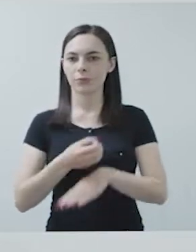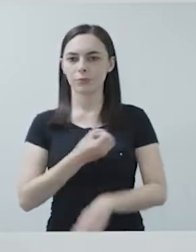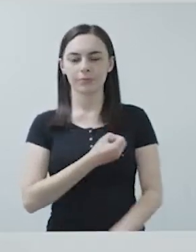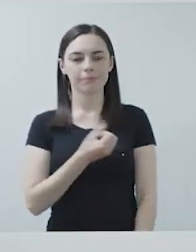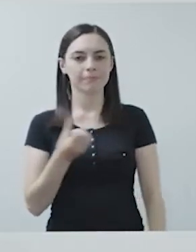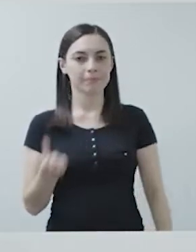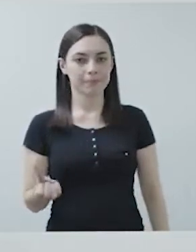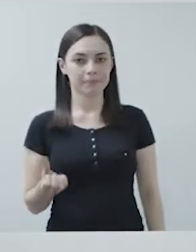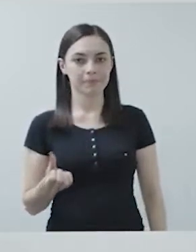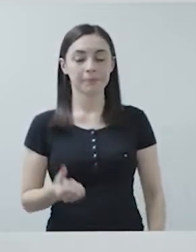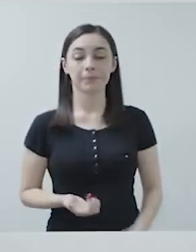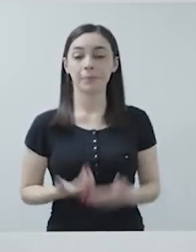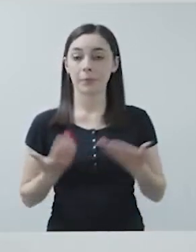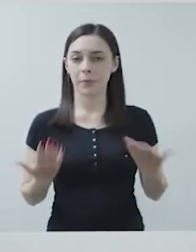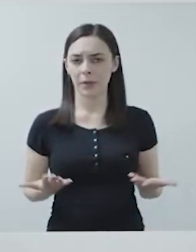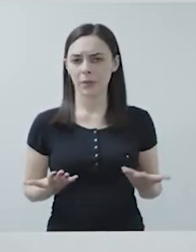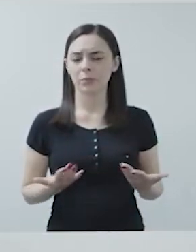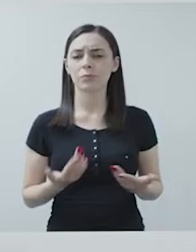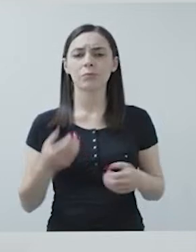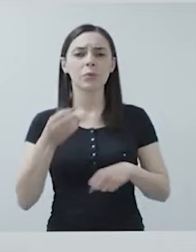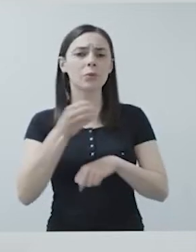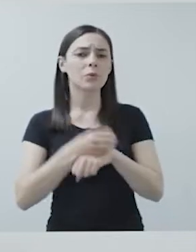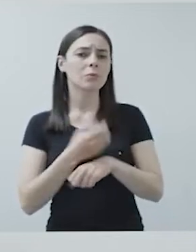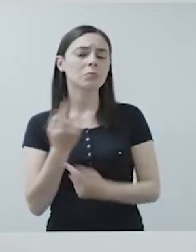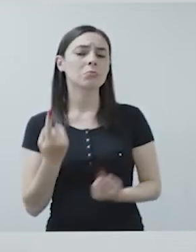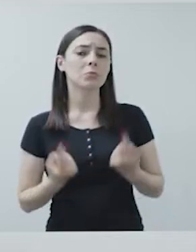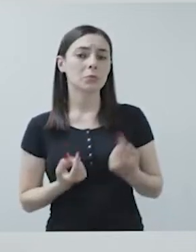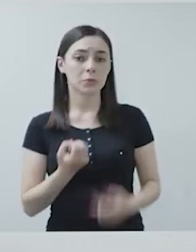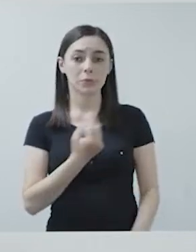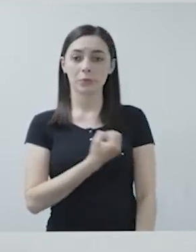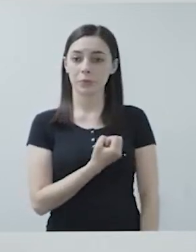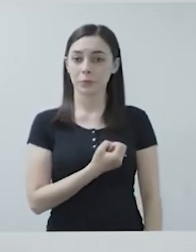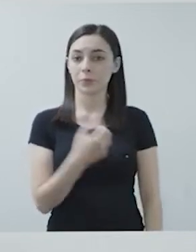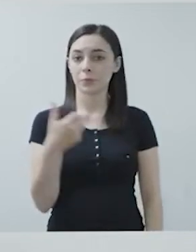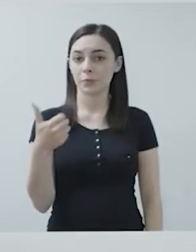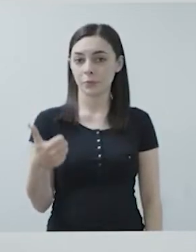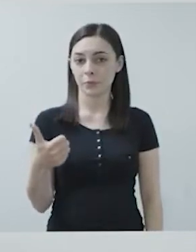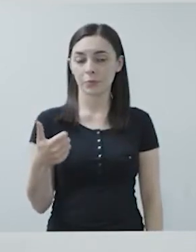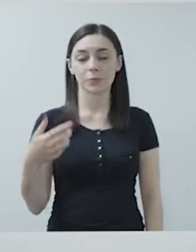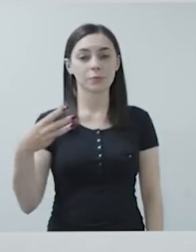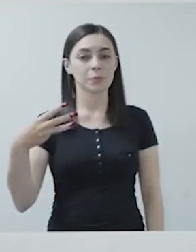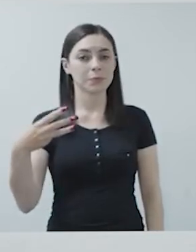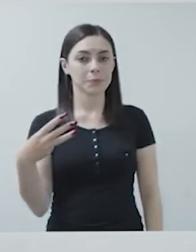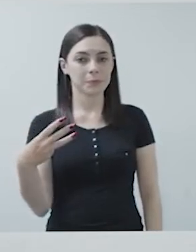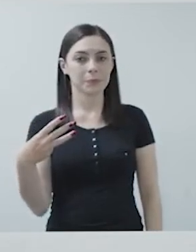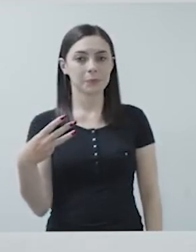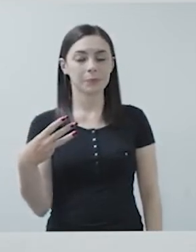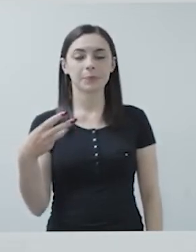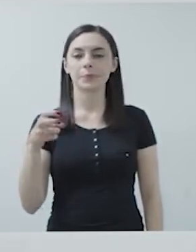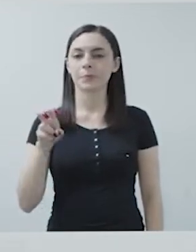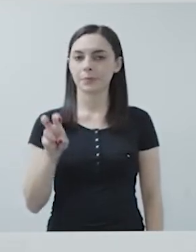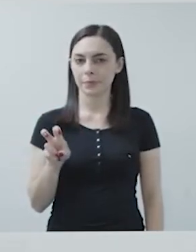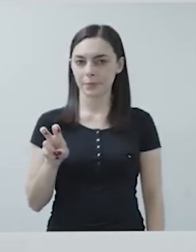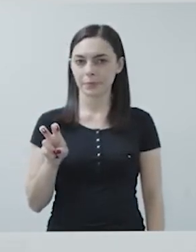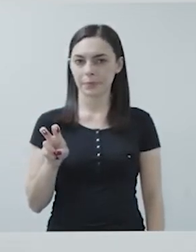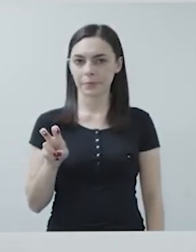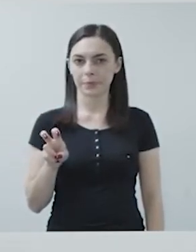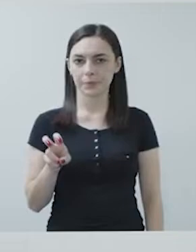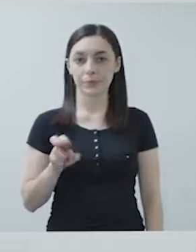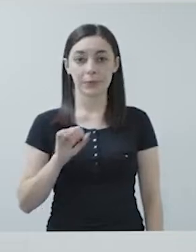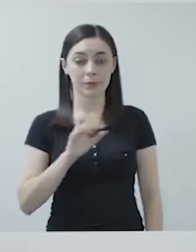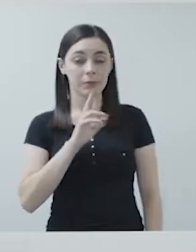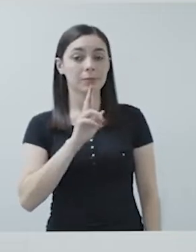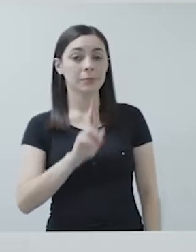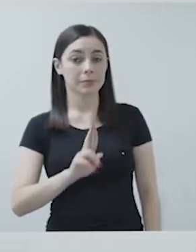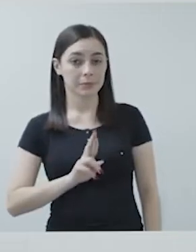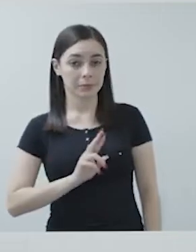6. Então, quais são os copos que nós vamos usar? Número 1, número 3 e número 5. Se você falou